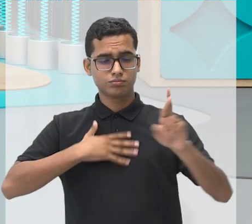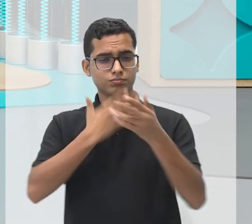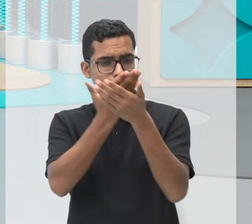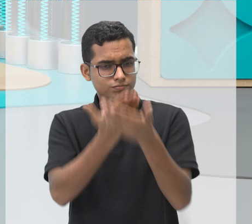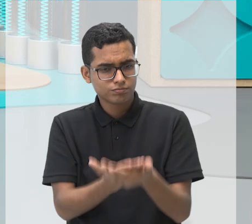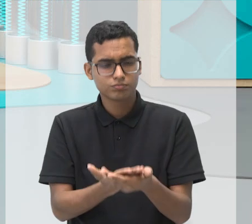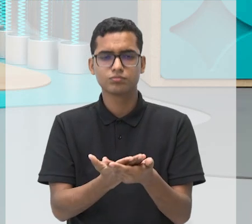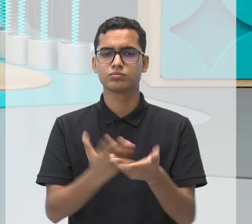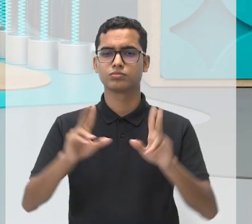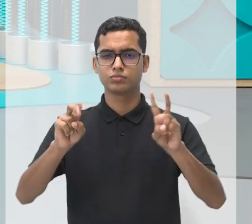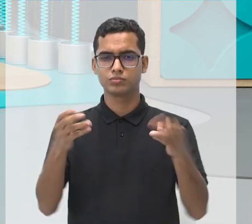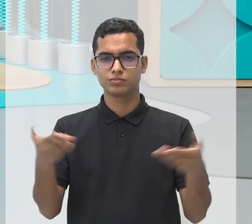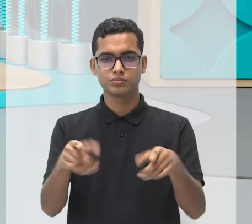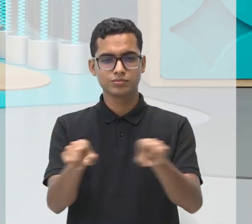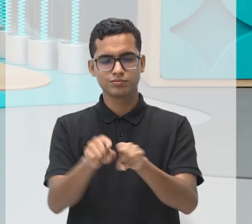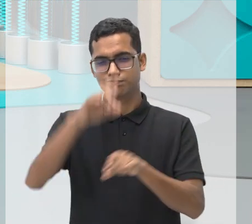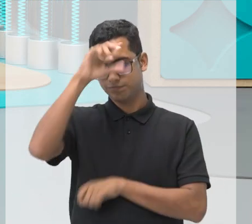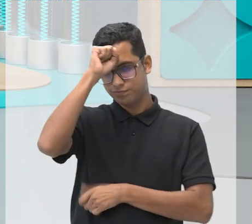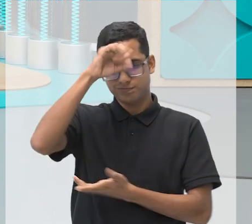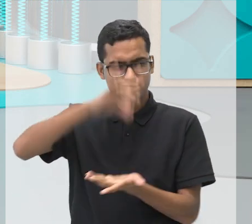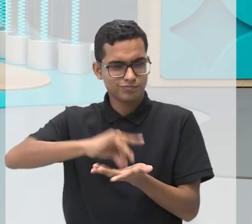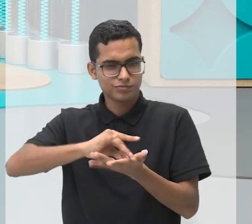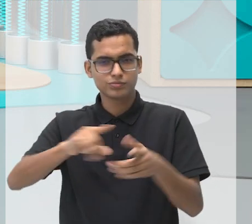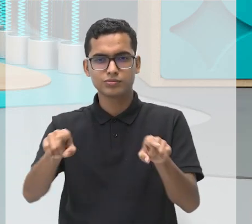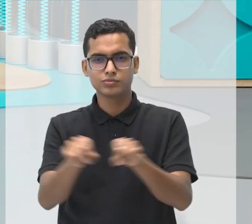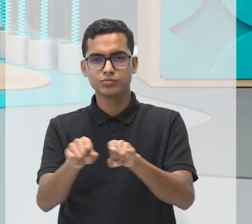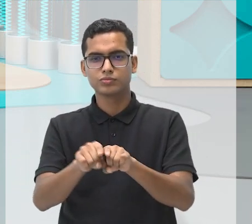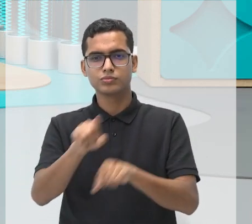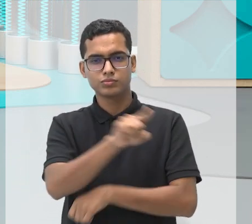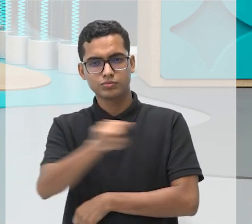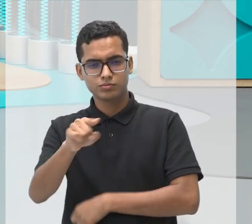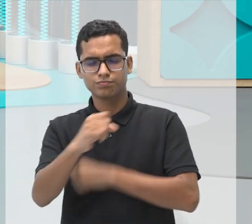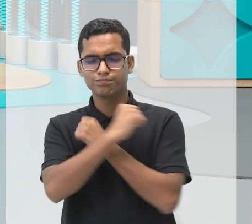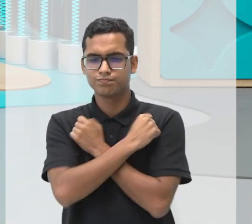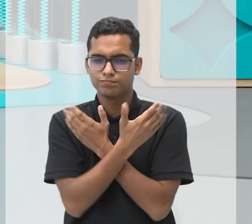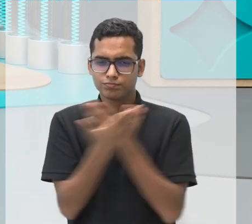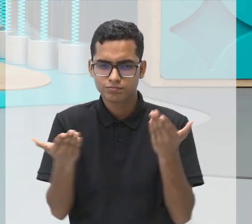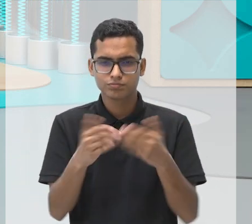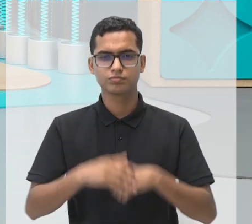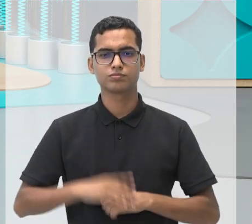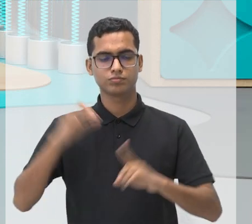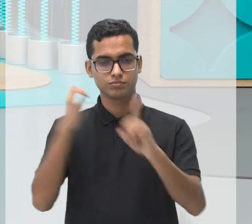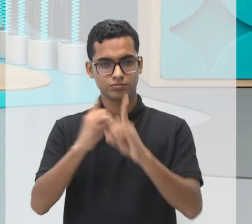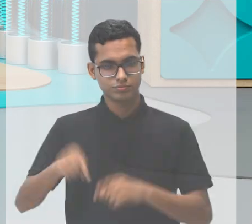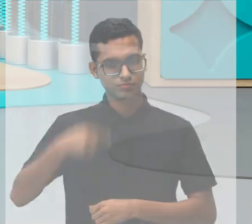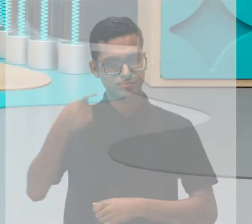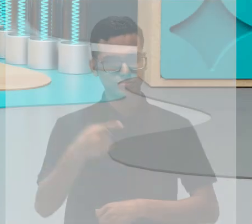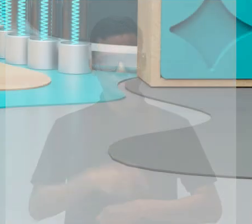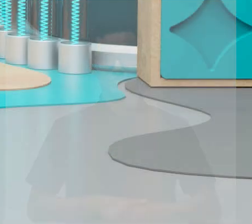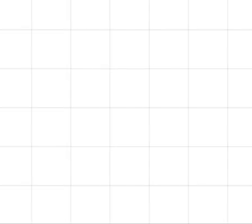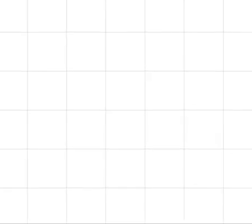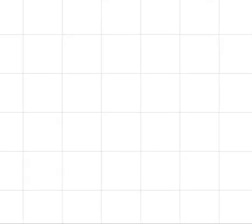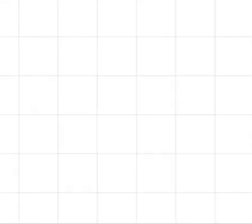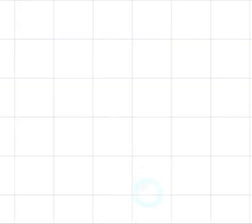gostado desse conteúdo, tenham aprendido bastante. Deixo a todos vocês um forte abraço e até a próxima.